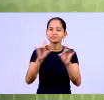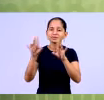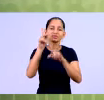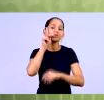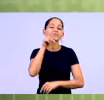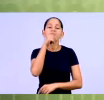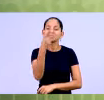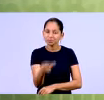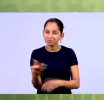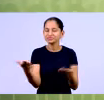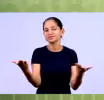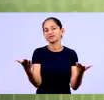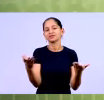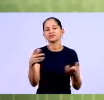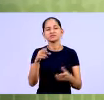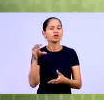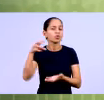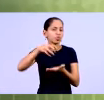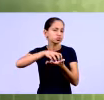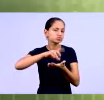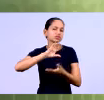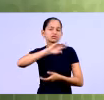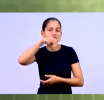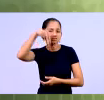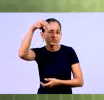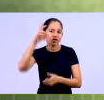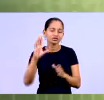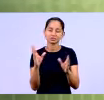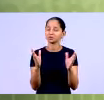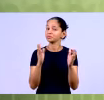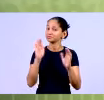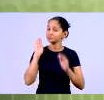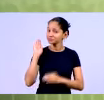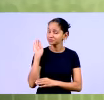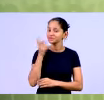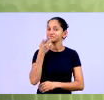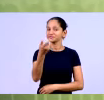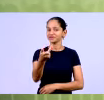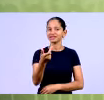Porto Velho Centro, Porto Velho Zona Norte, eu prometi. Então, um